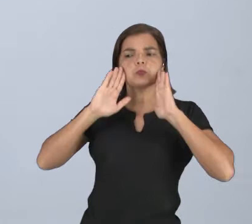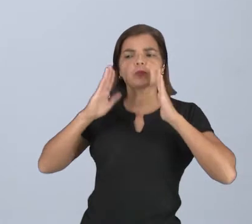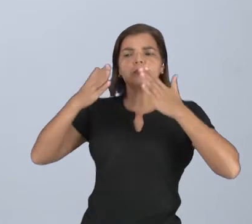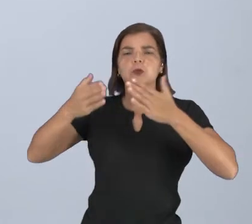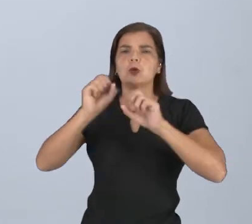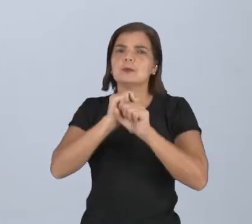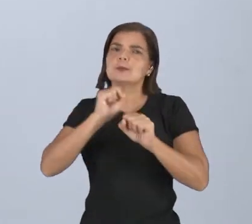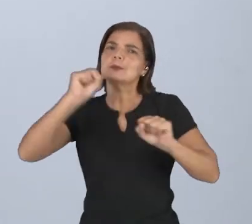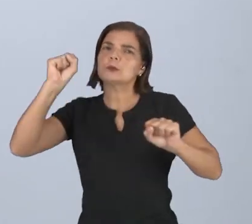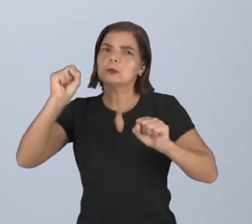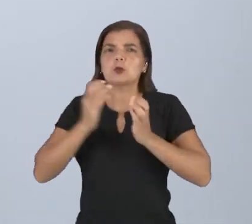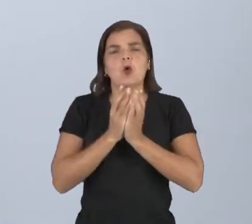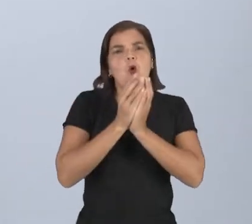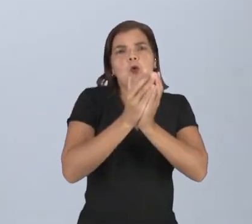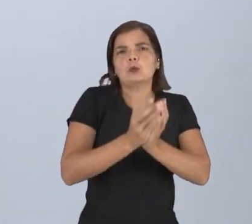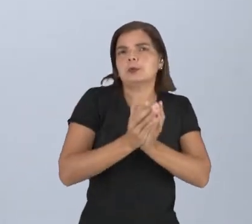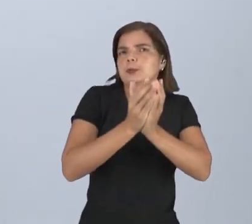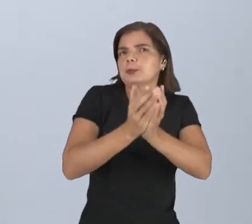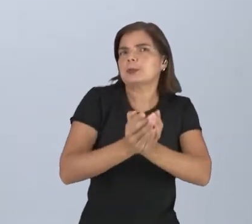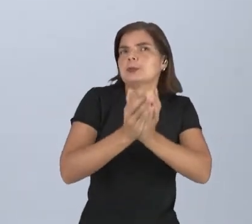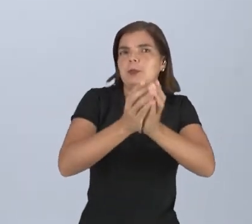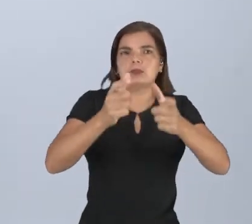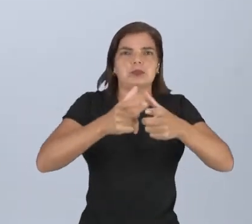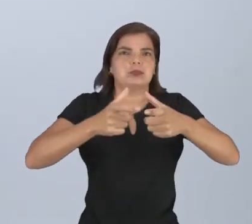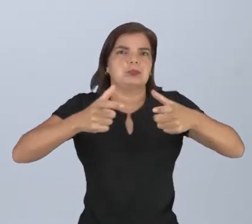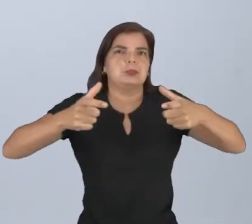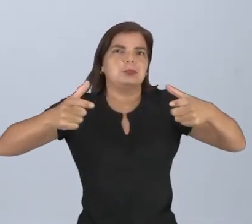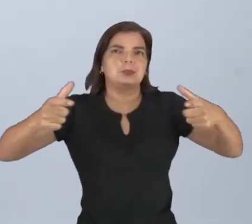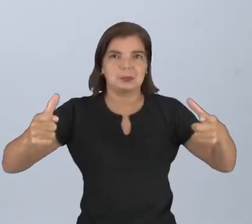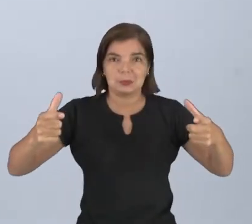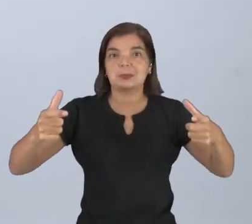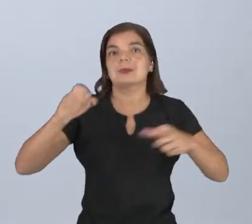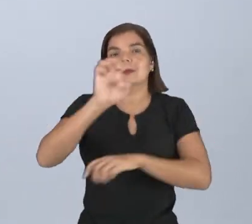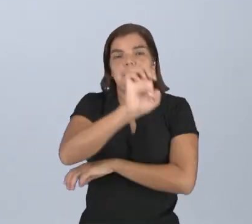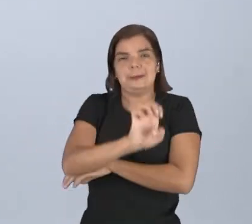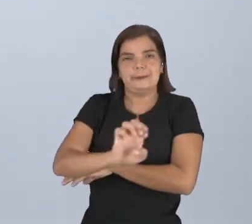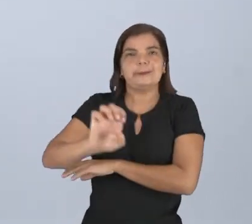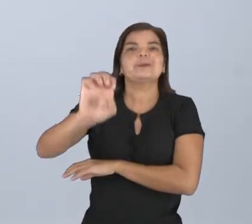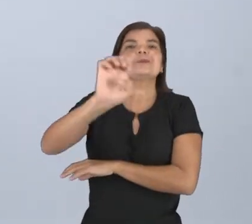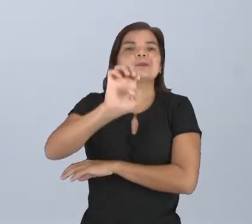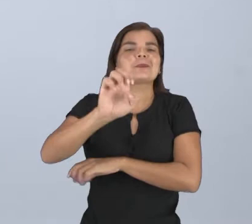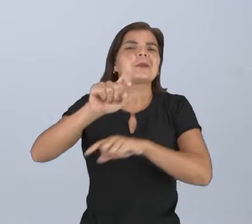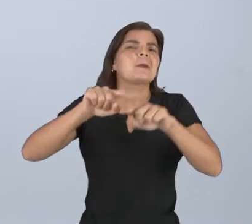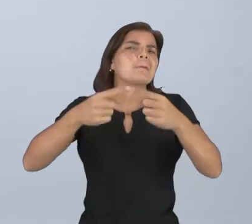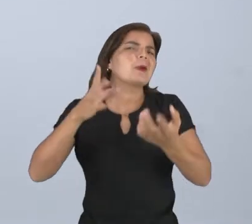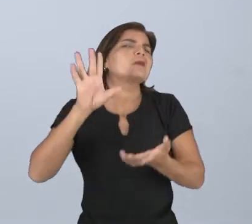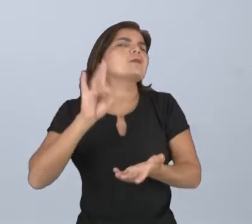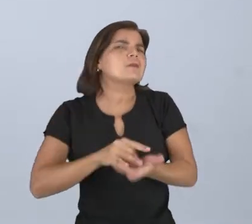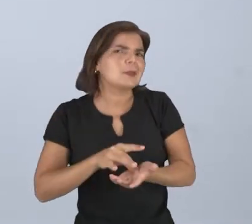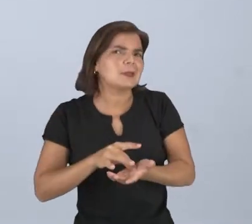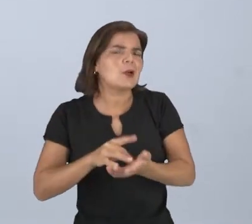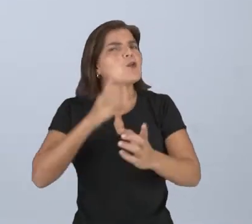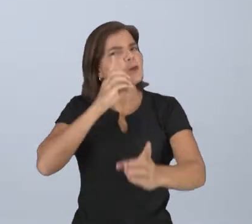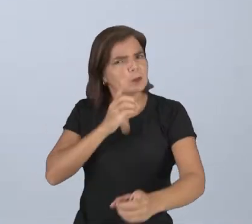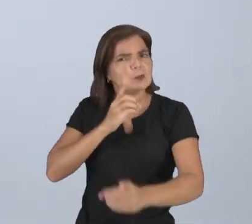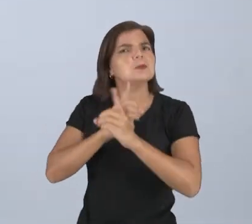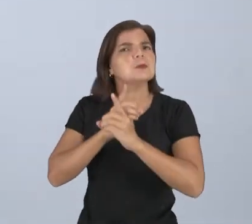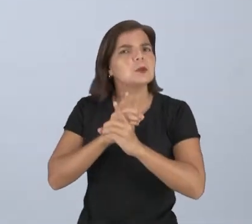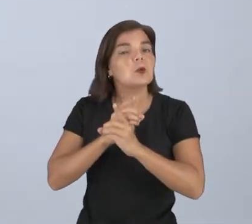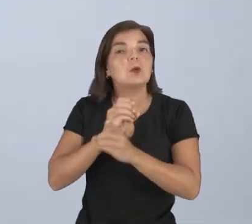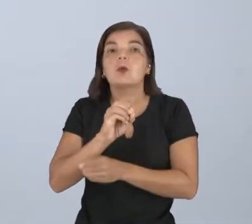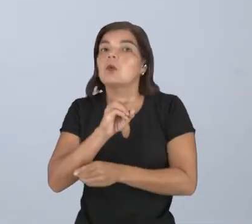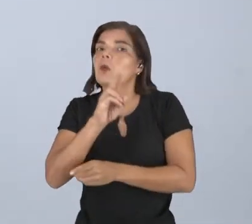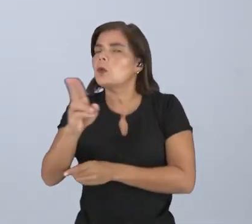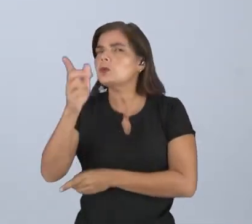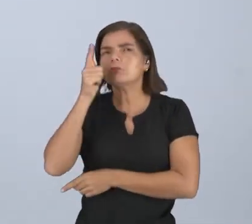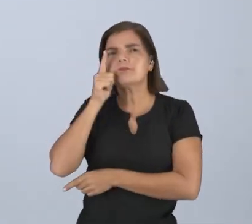heróica das grandes navegações e dessa expansão, né? Expansão europeia. Mas, de fato, foi um descobrimento, né,